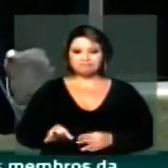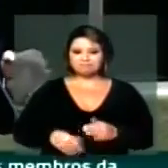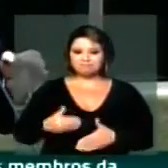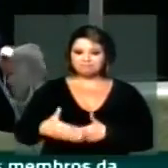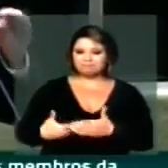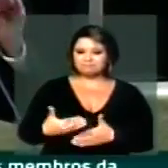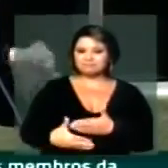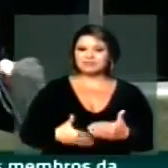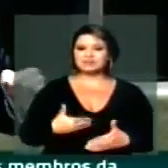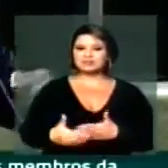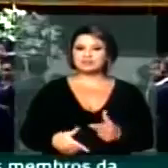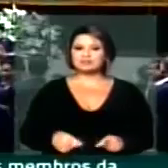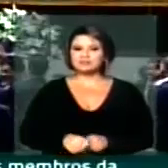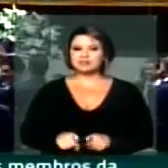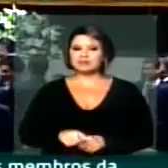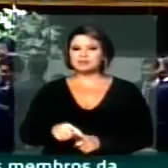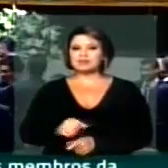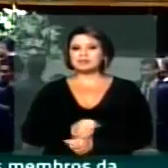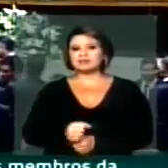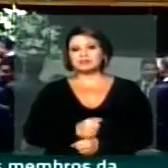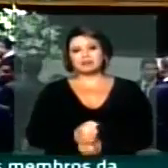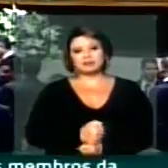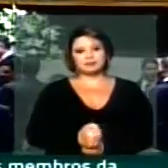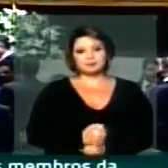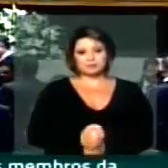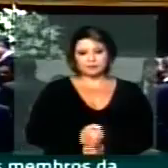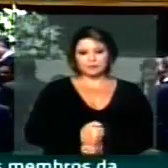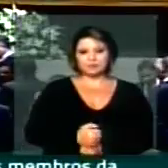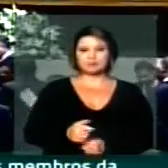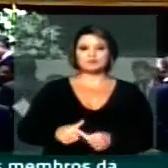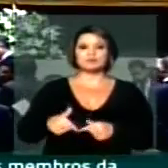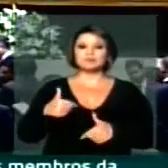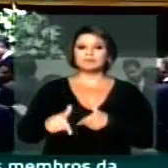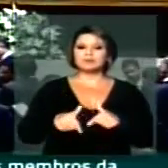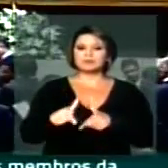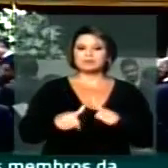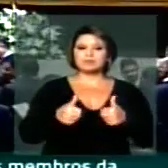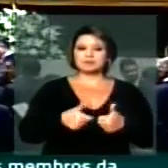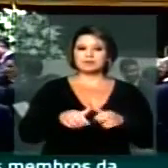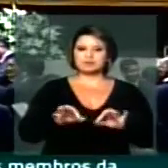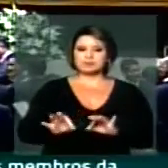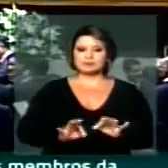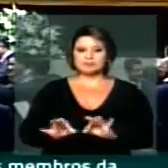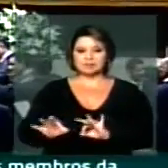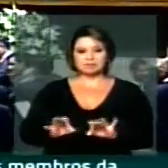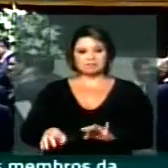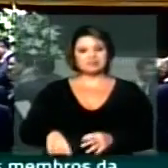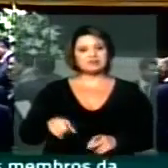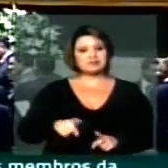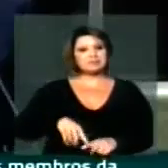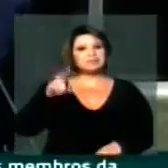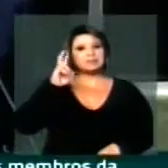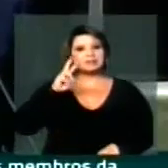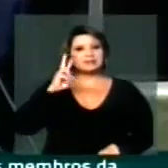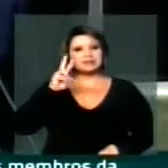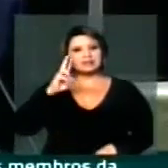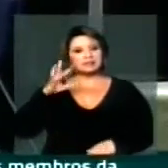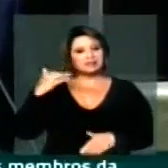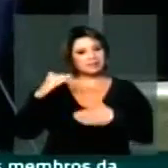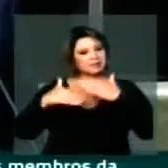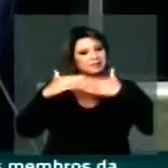esforçado ao longo de muitos e muitos anos para deixarmos a nossa marca